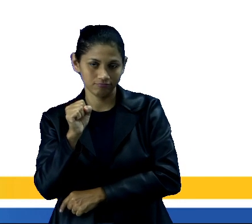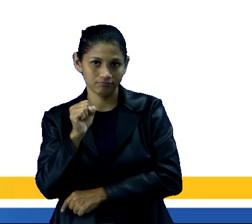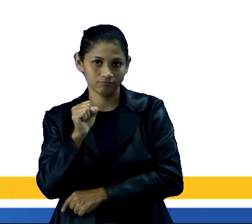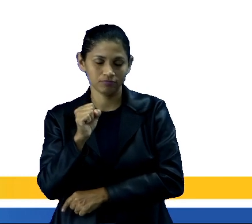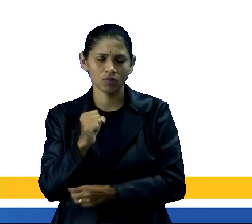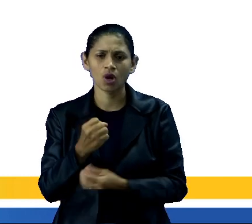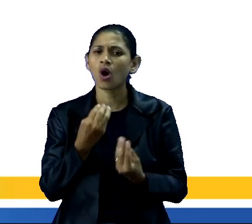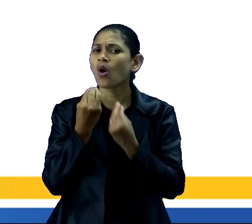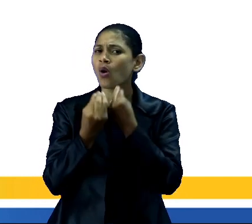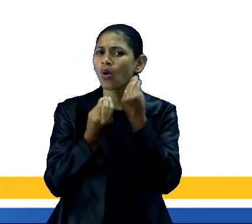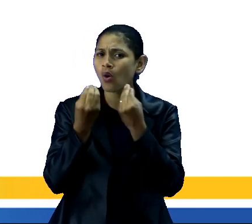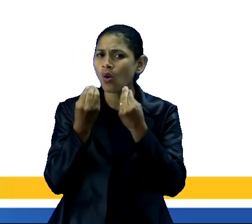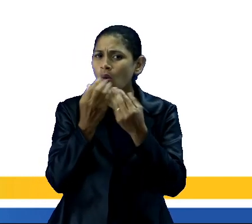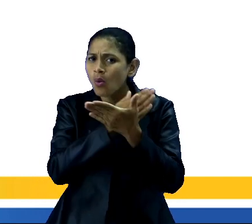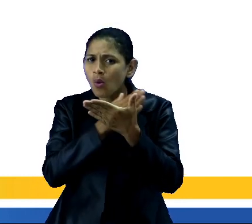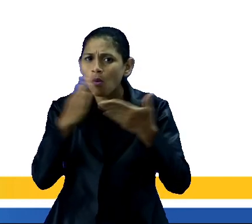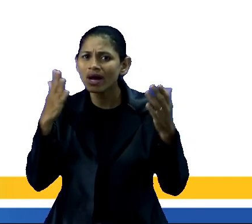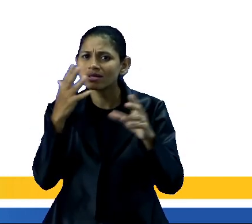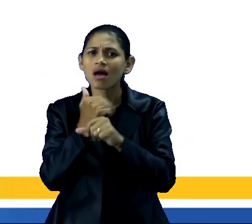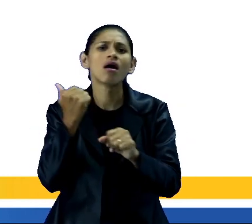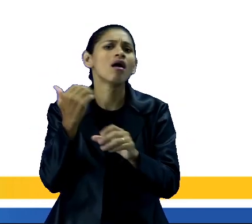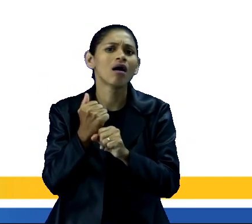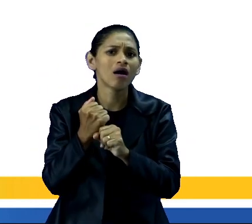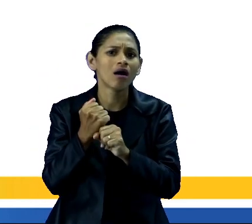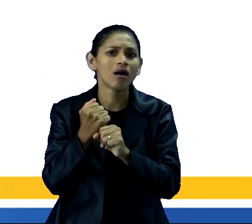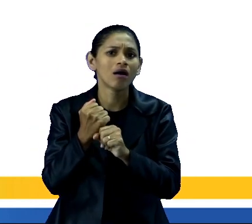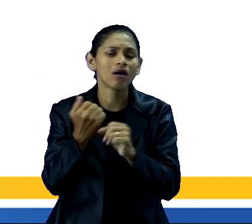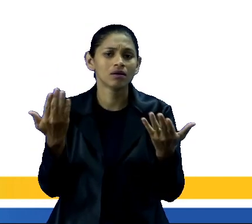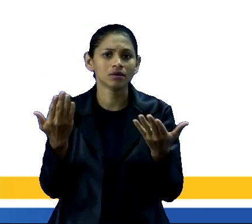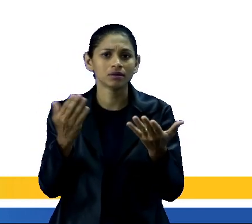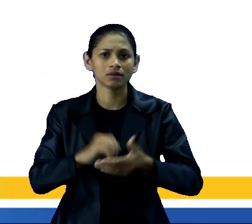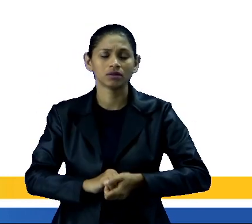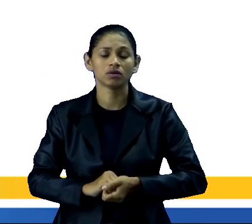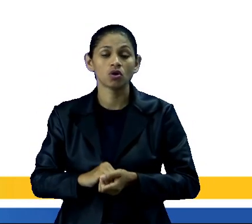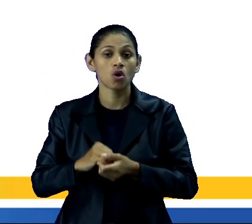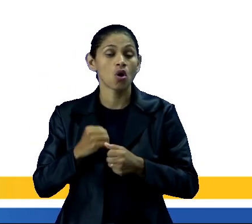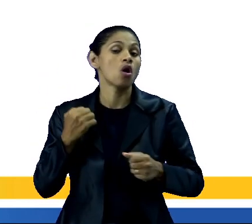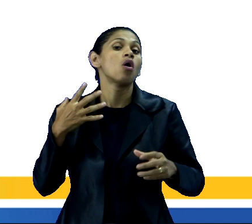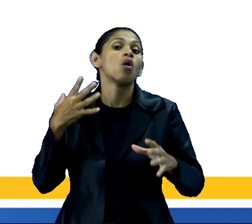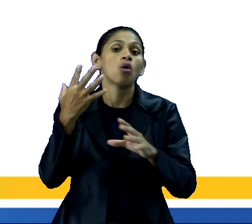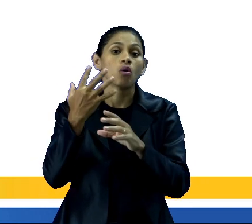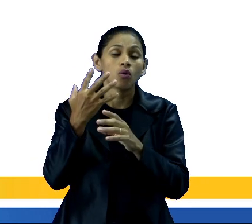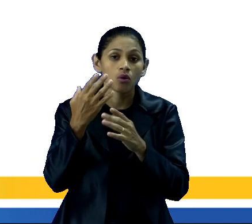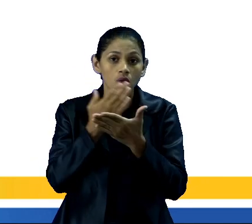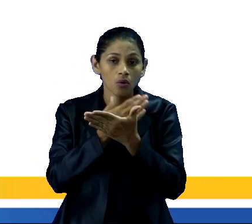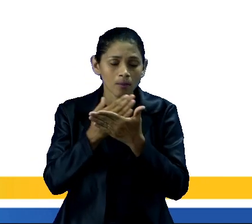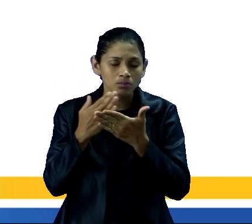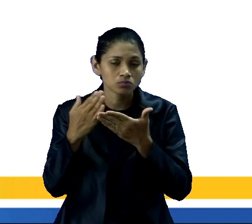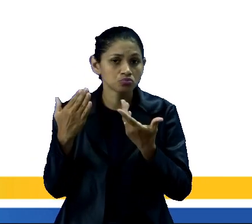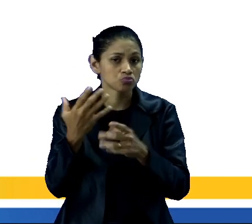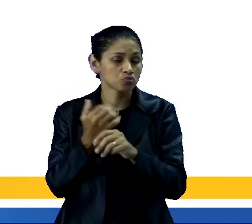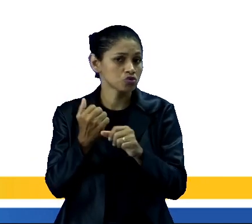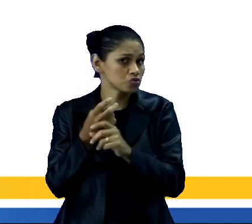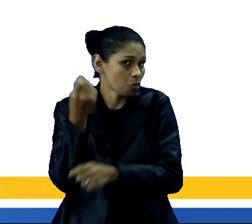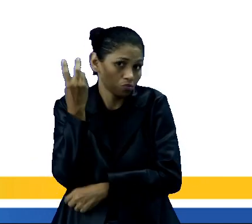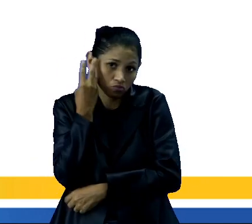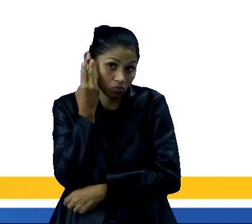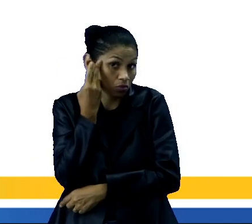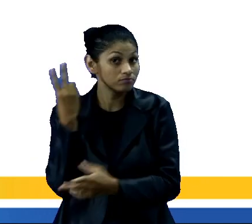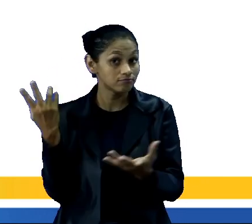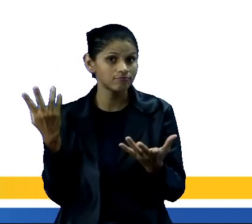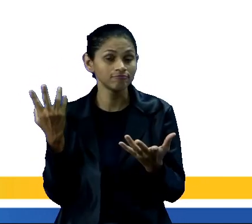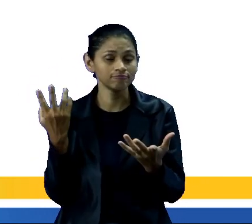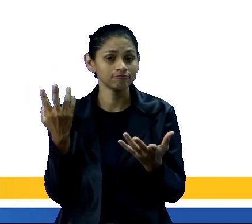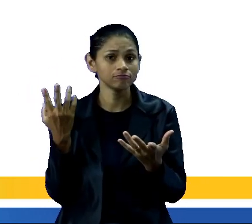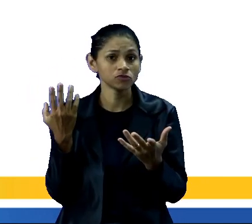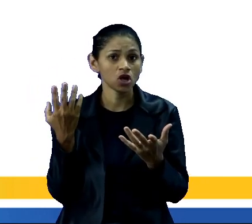como que a gente começa a somar essas parcelas? Começamos como uma soma comum, da direita